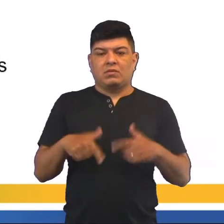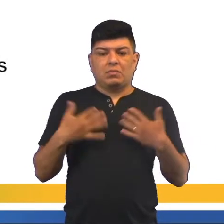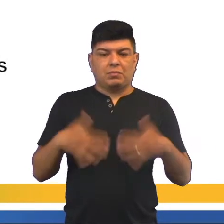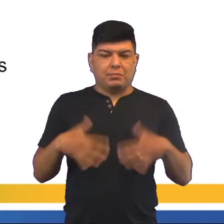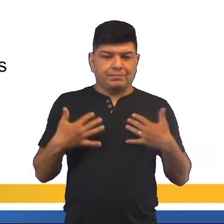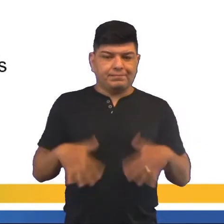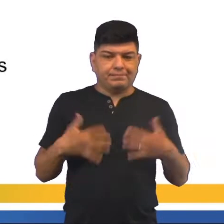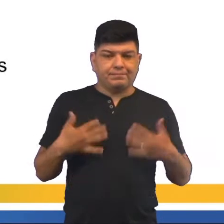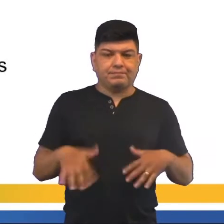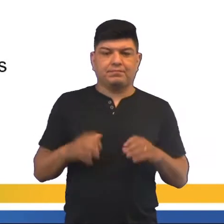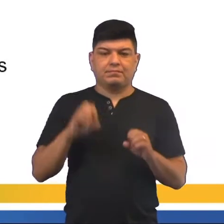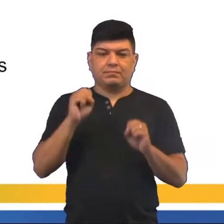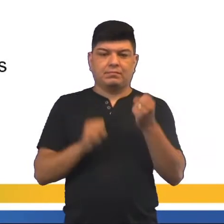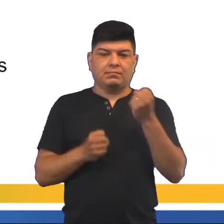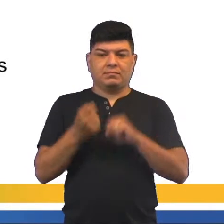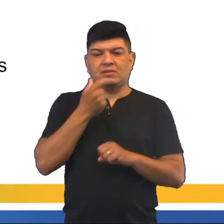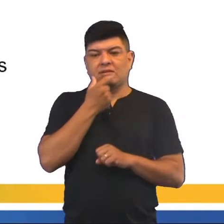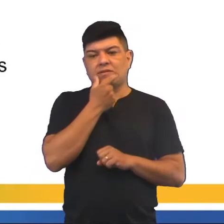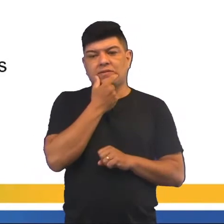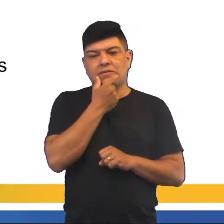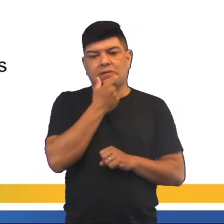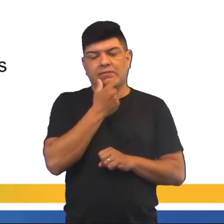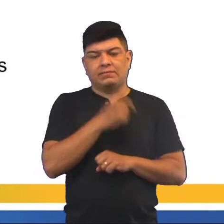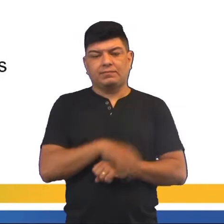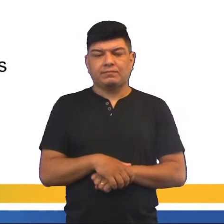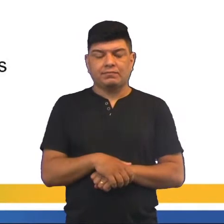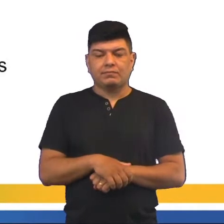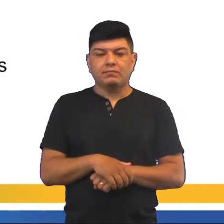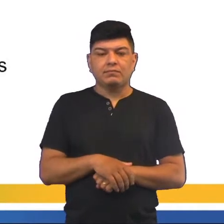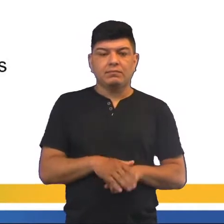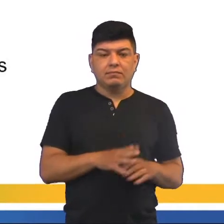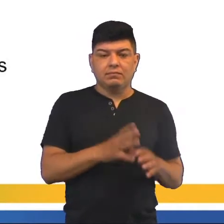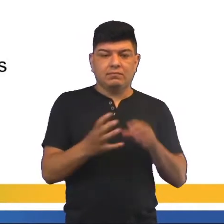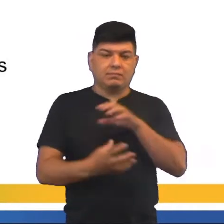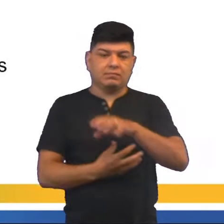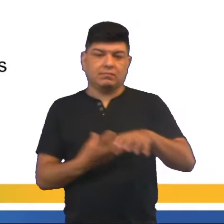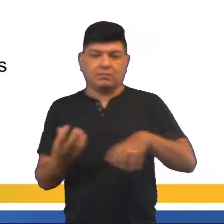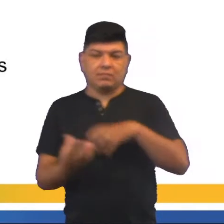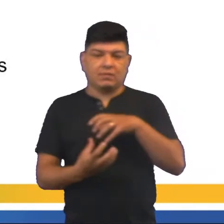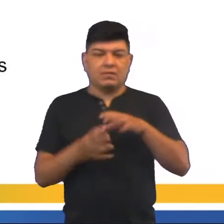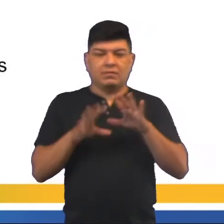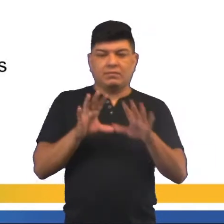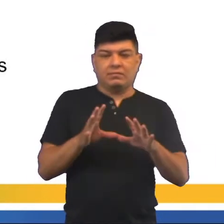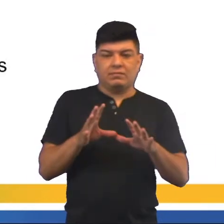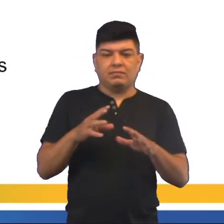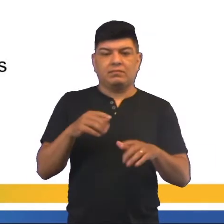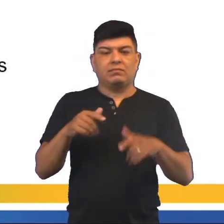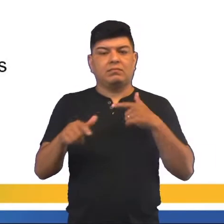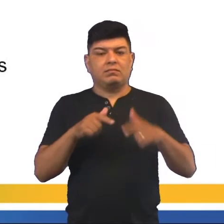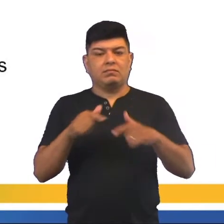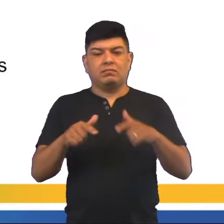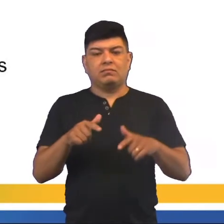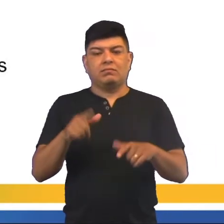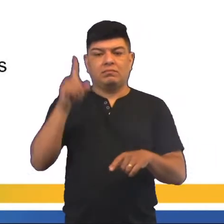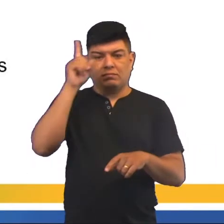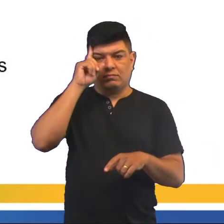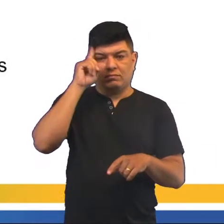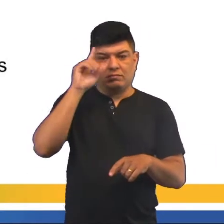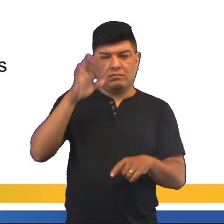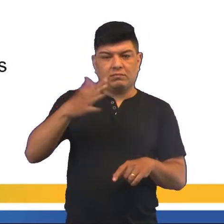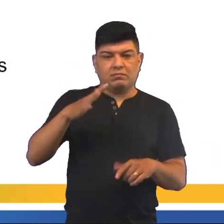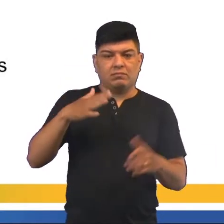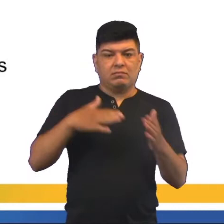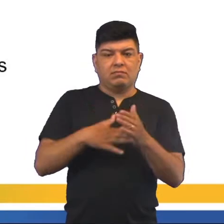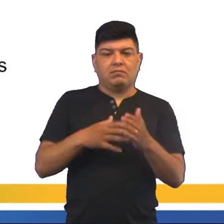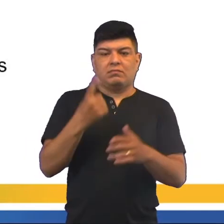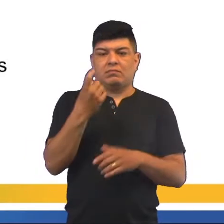extenuante. Nas indústrias inglesas do período da Revolução Industrial, a jornada diária de trabalho costumava ser de